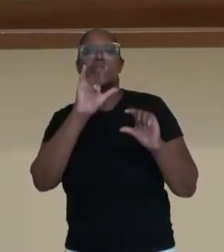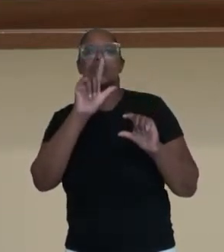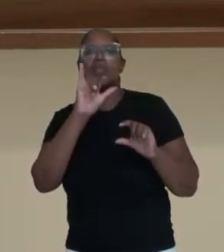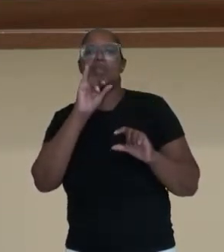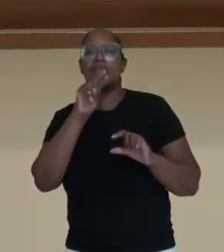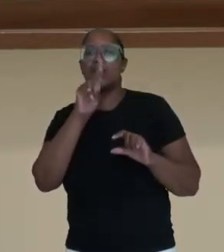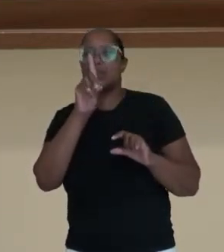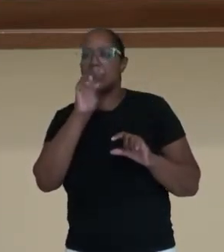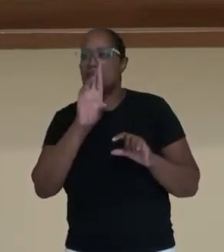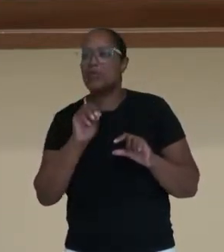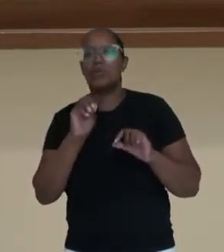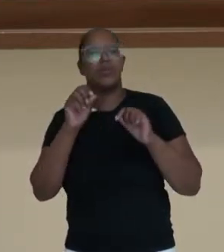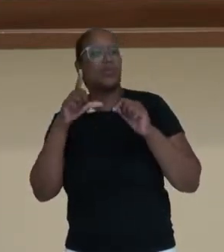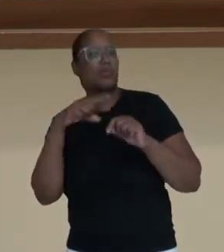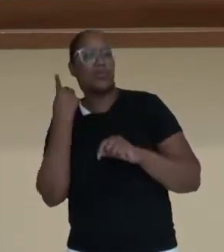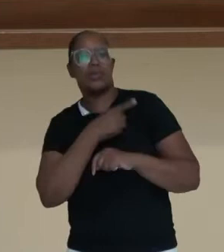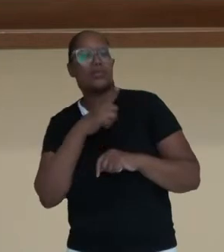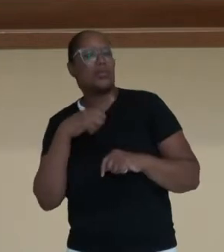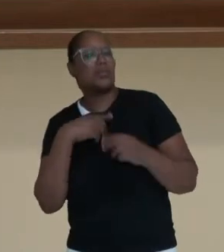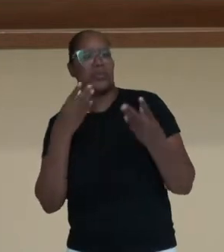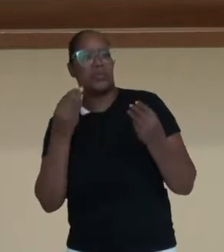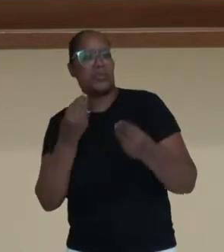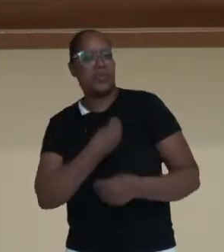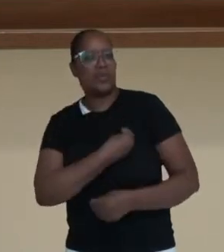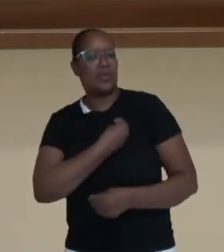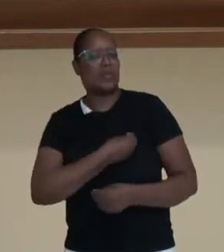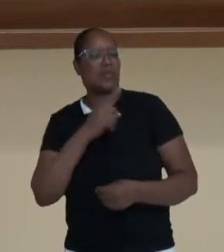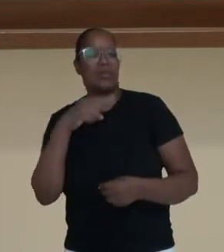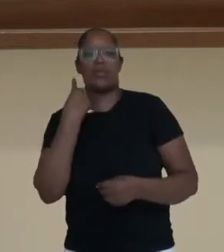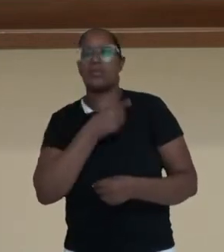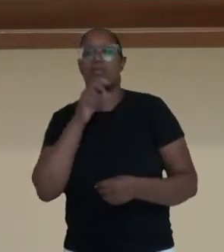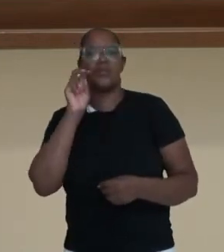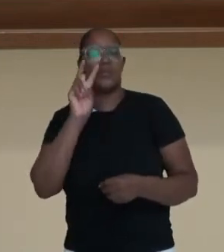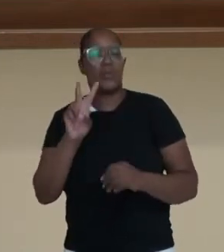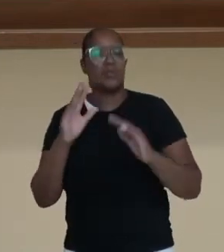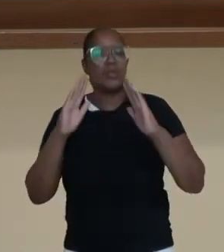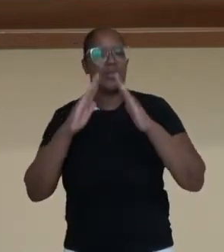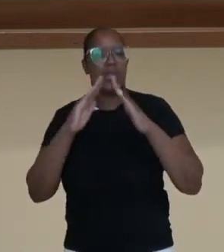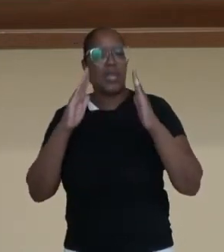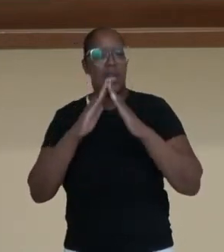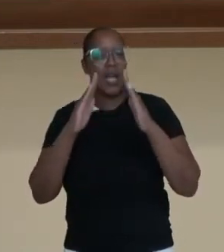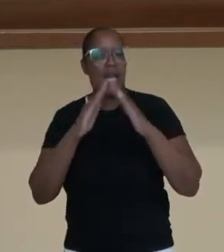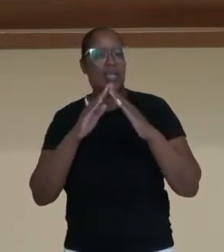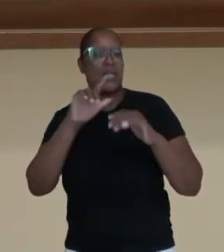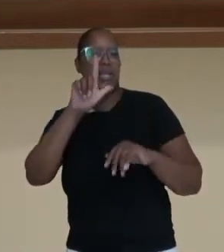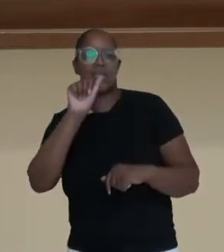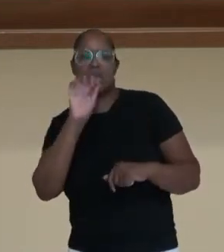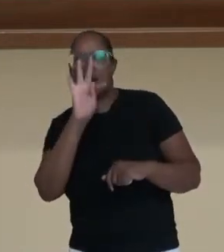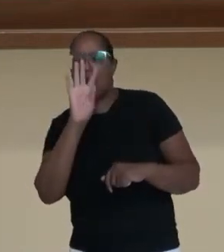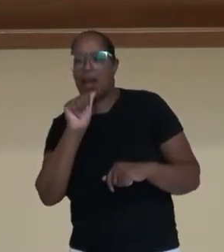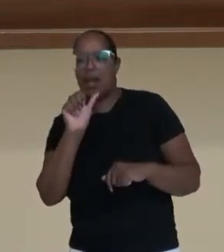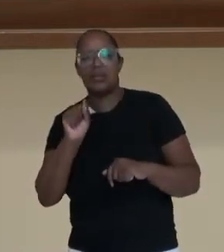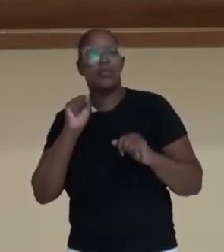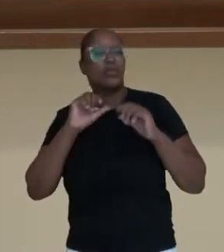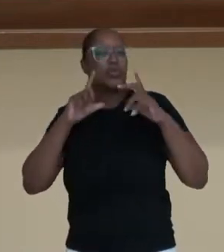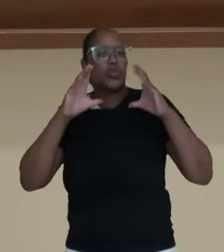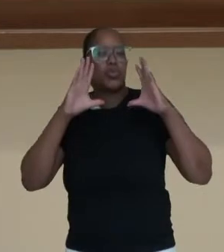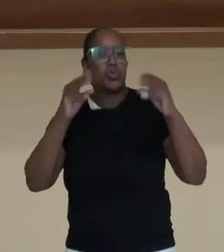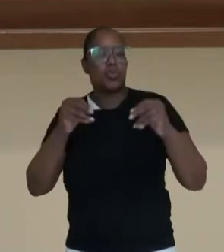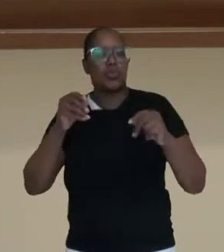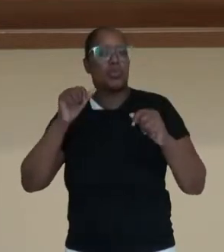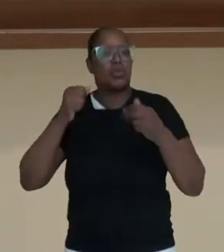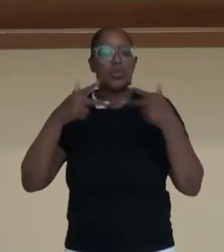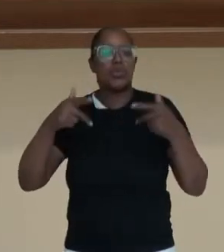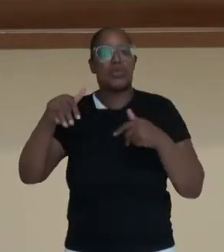que a gente vê muito na nossa vida, não é verdade? A gente vê em casa, nas latas, em modo geral, ele tem um formato